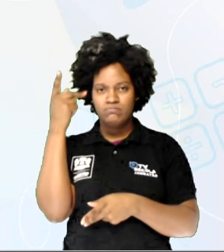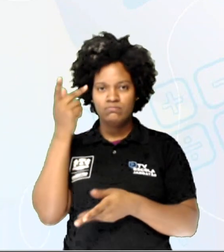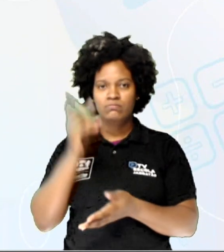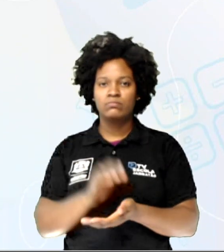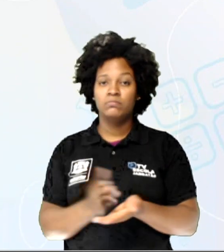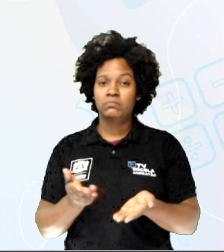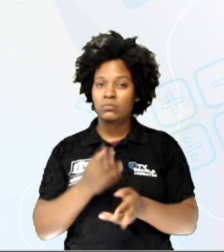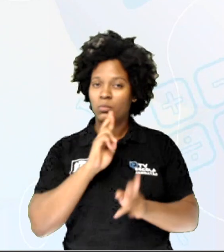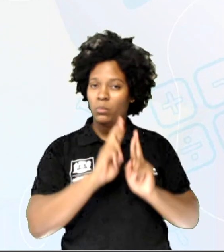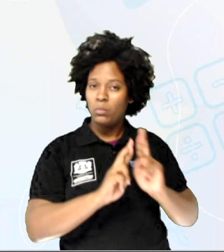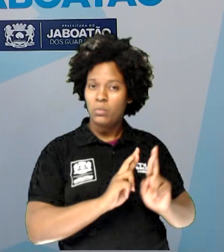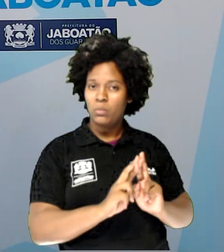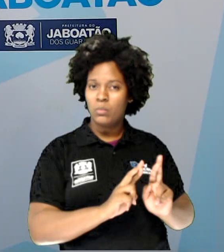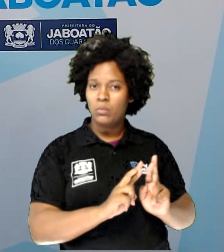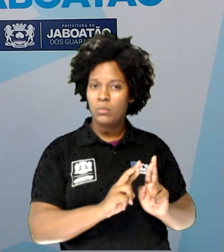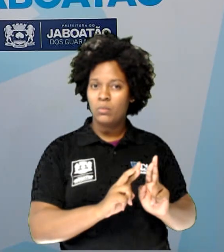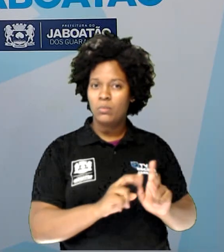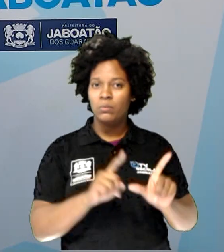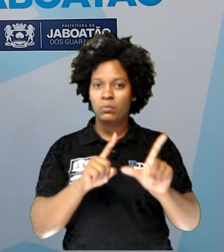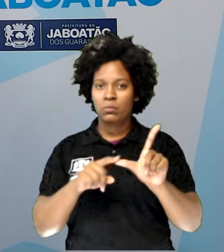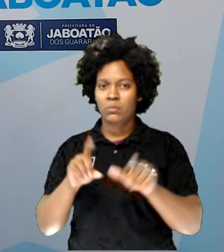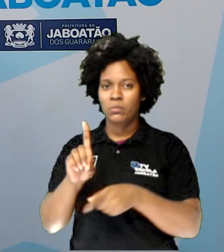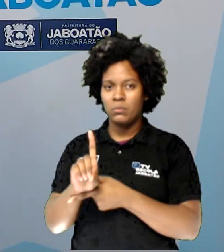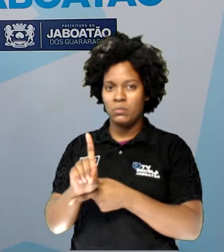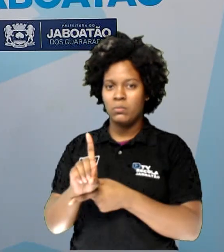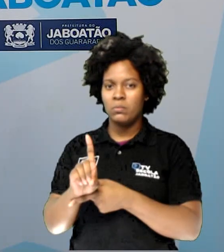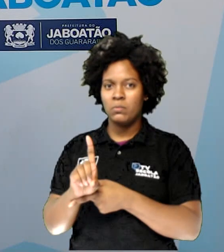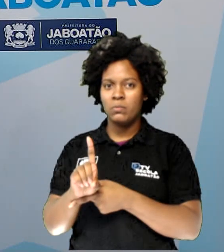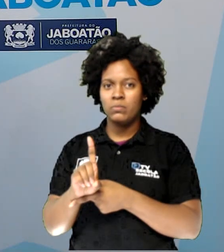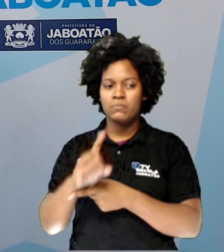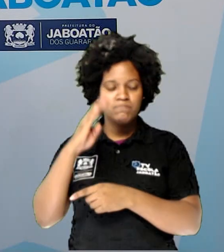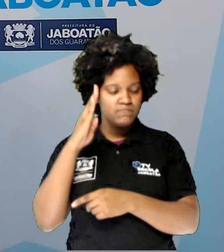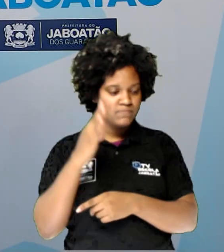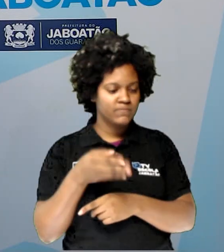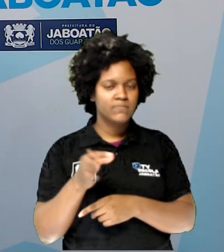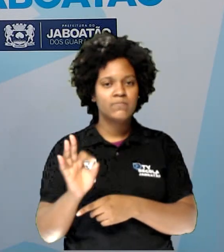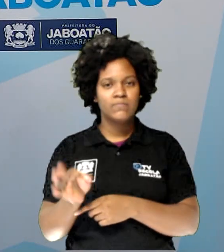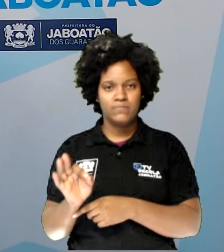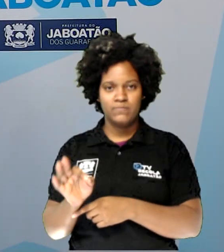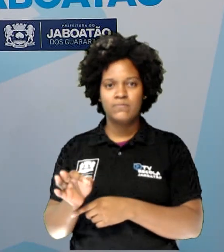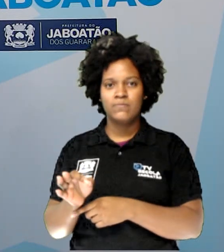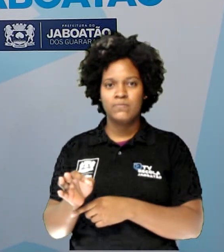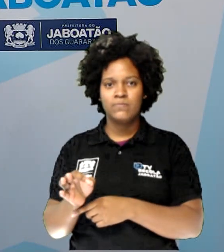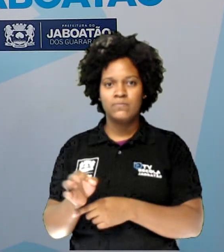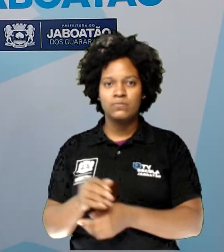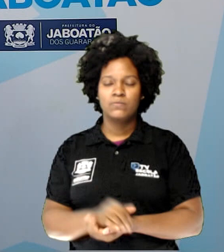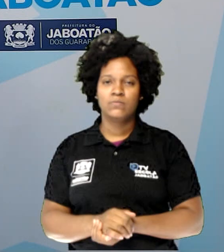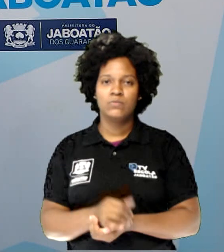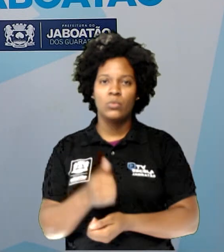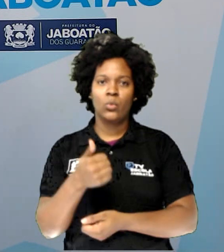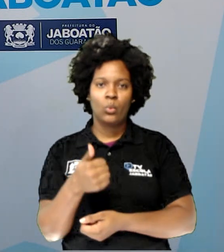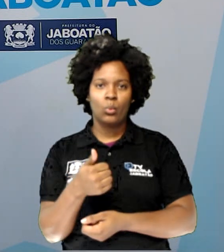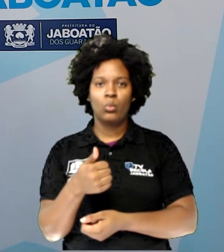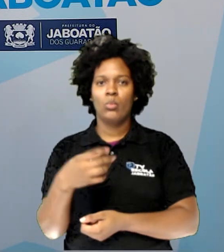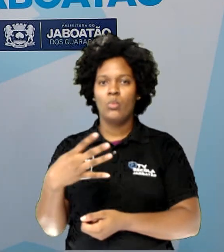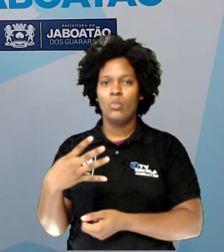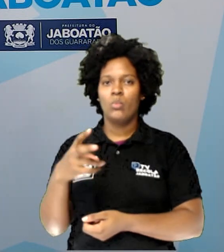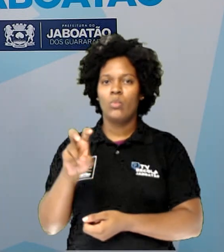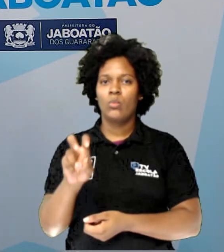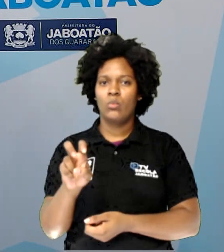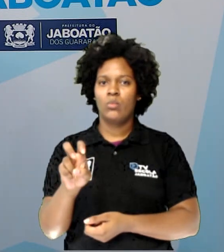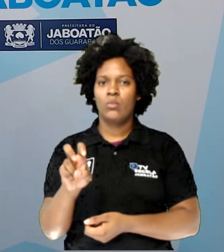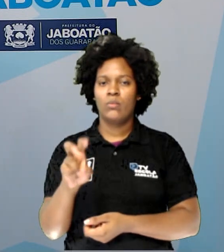nossa resposta, o item D, né, que confirma aí o que a gente já havia analisado. 1, 4 e 5 é que são os